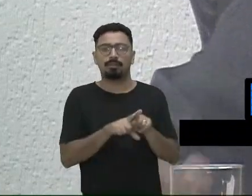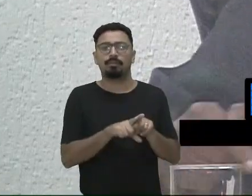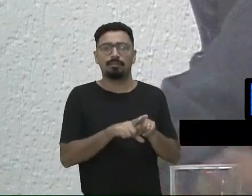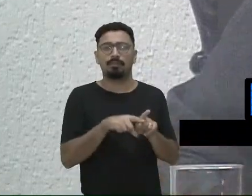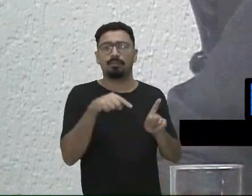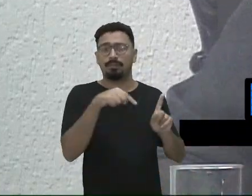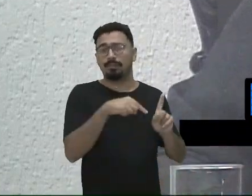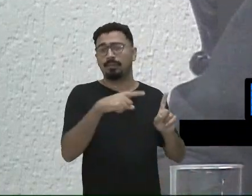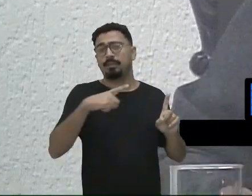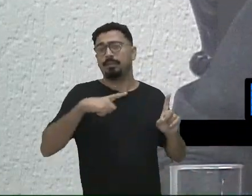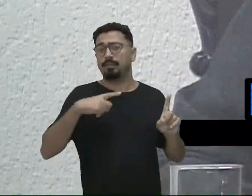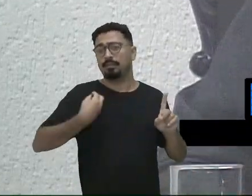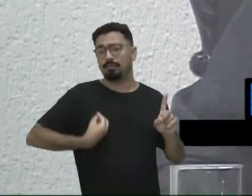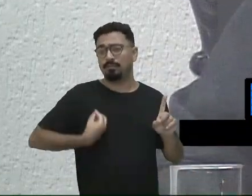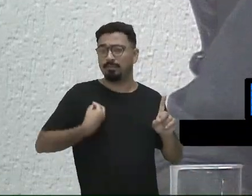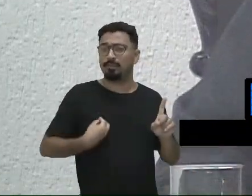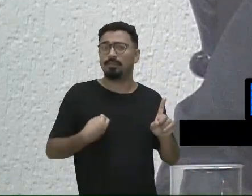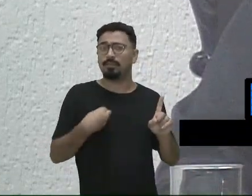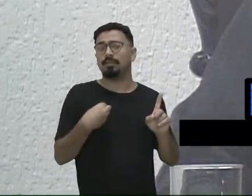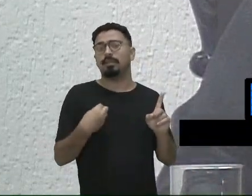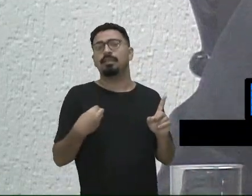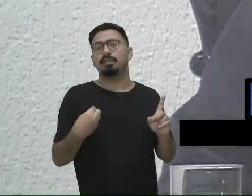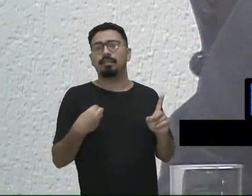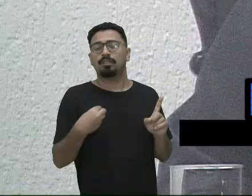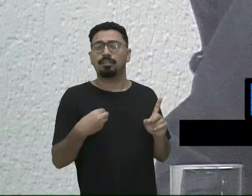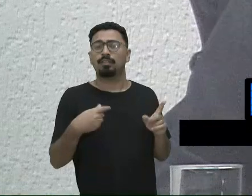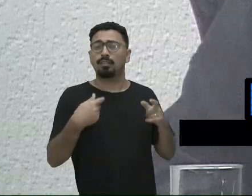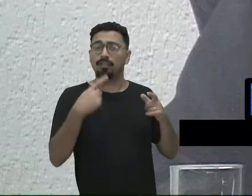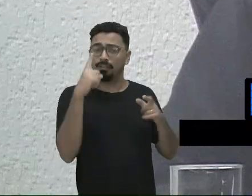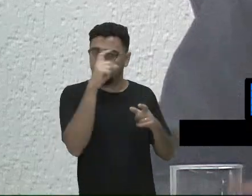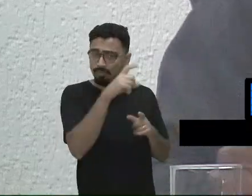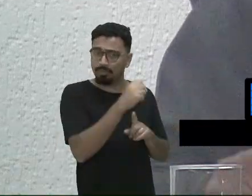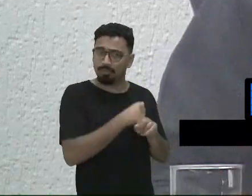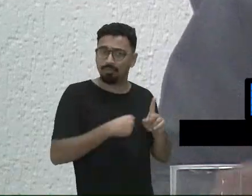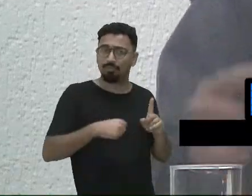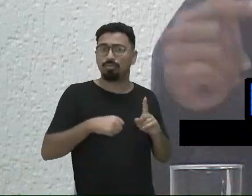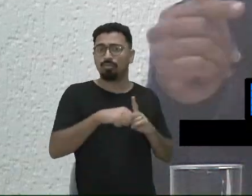vulnerabilizadas, colocadas nesse lugar de vulnerabilidade. Quando vão procurar assistência social,